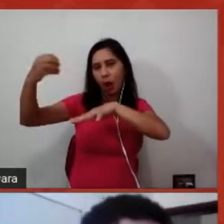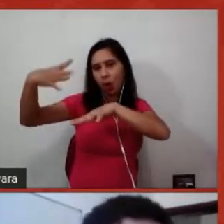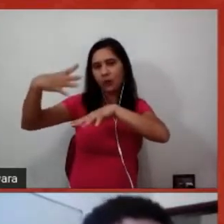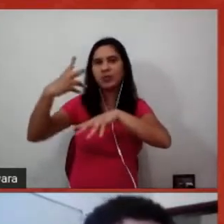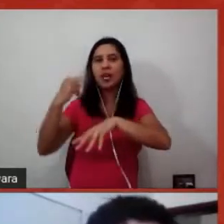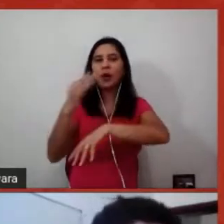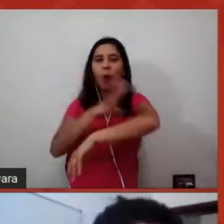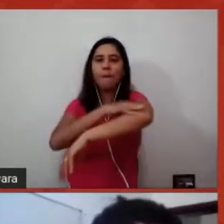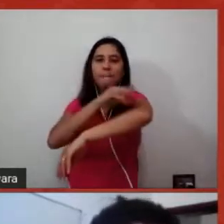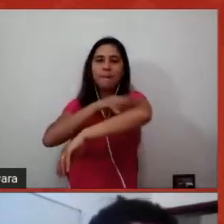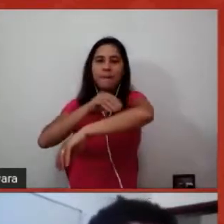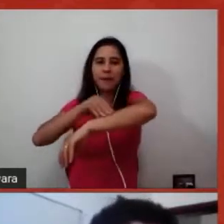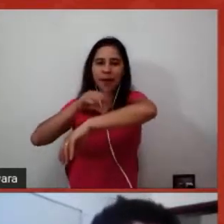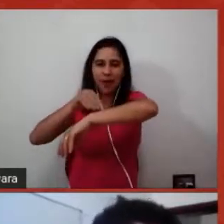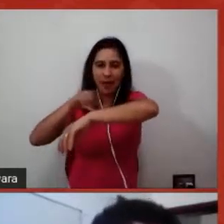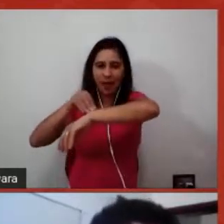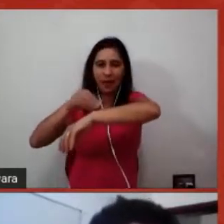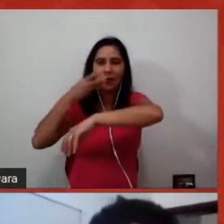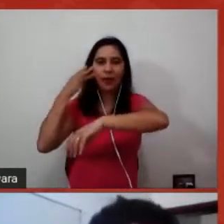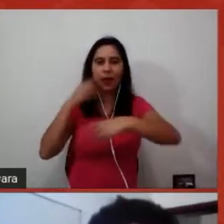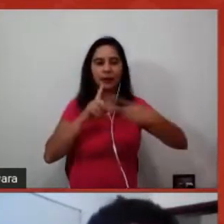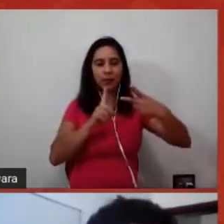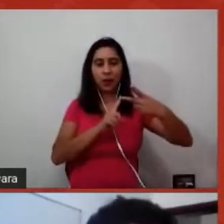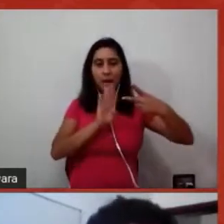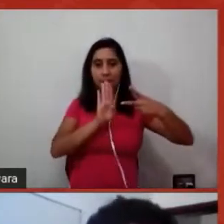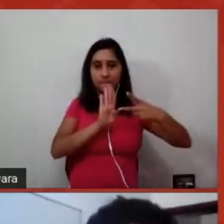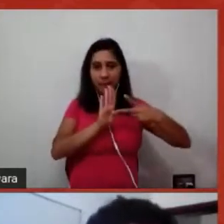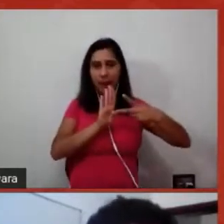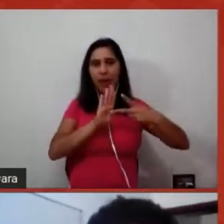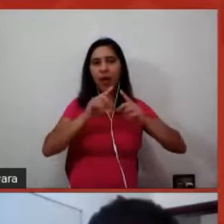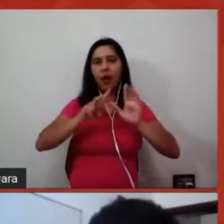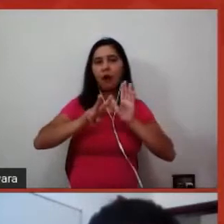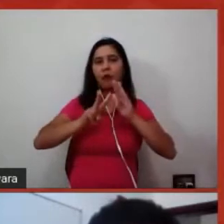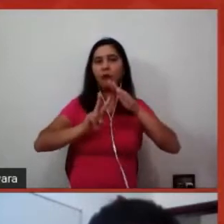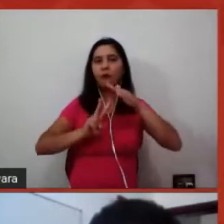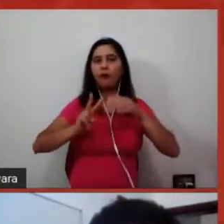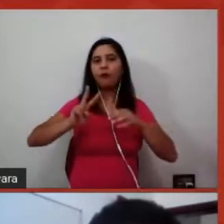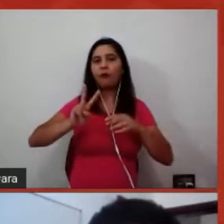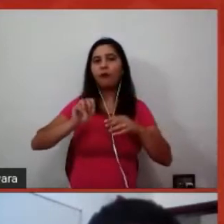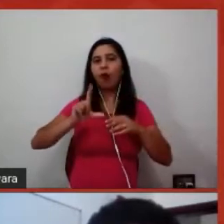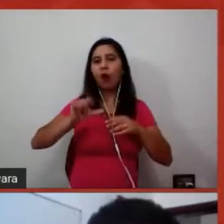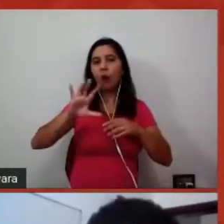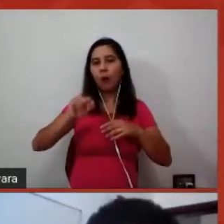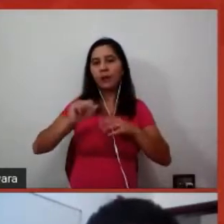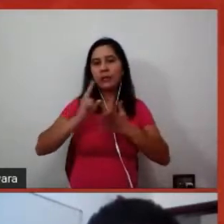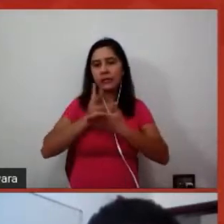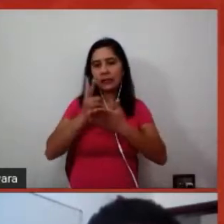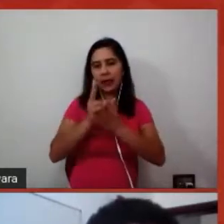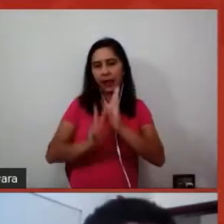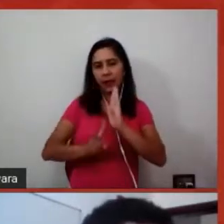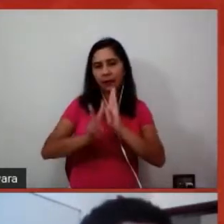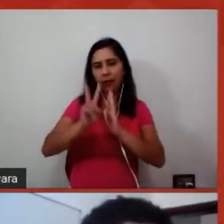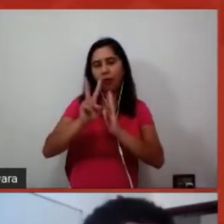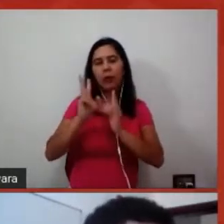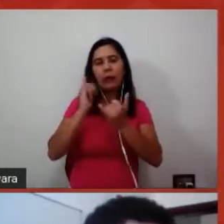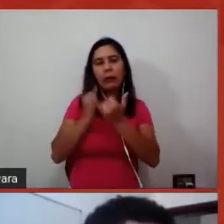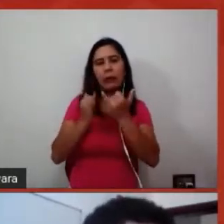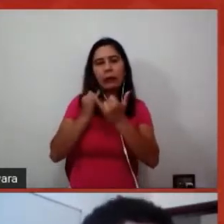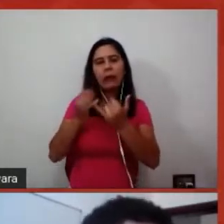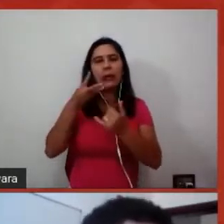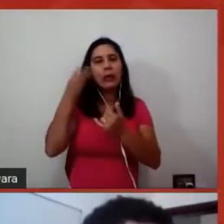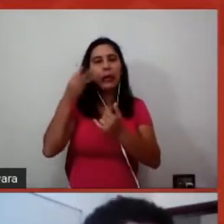dos gatos. B. Tem volume constante e forma variável, propriedade que os gatos aparentam ter.